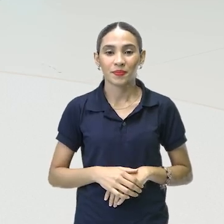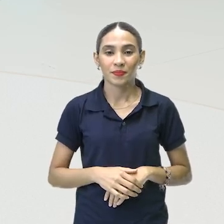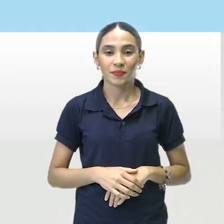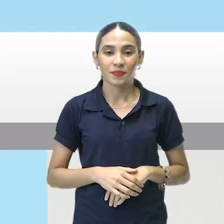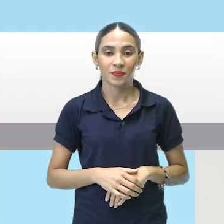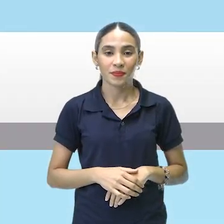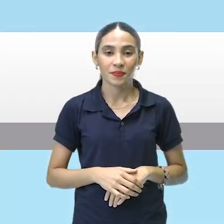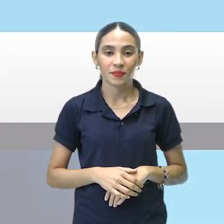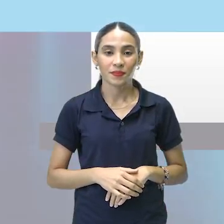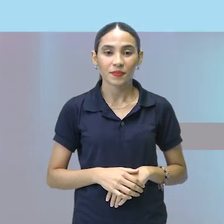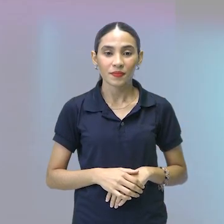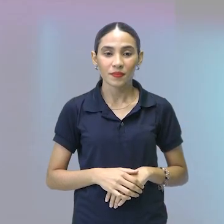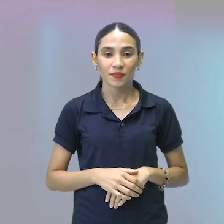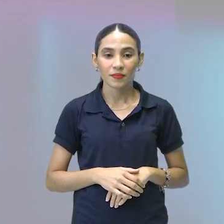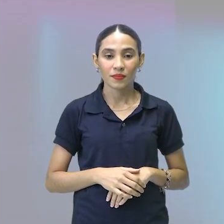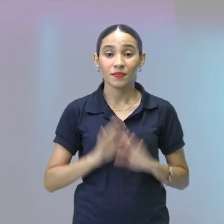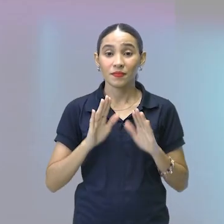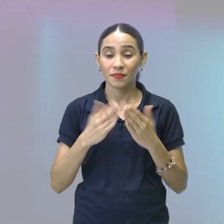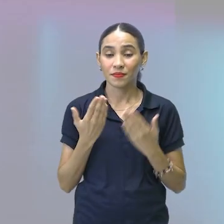colaborativas.